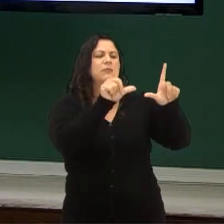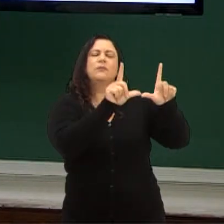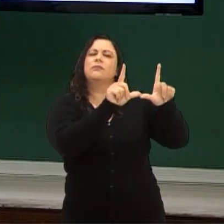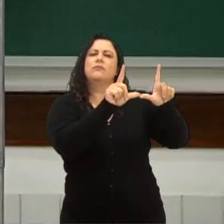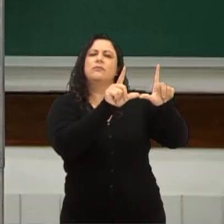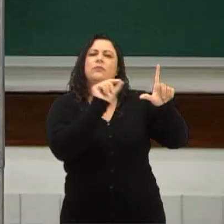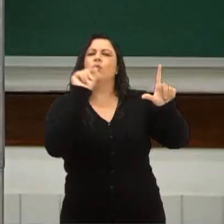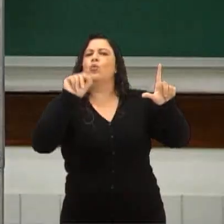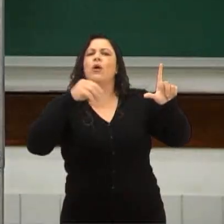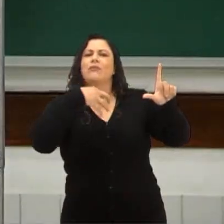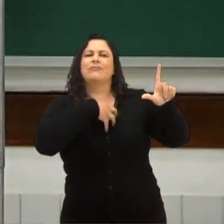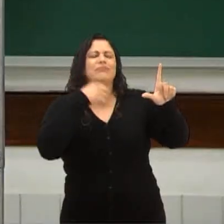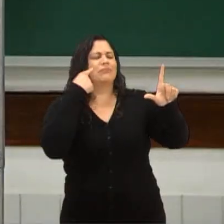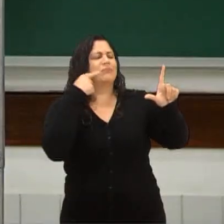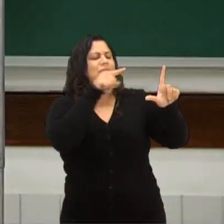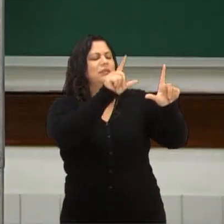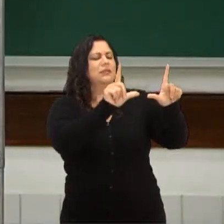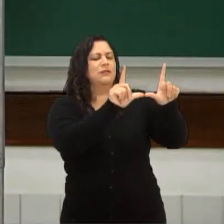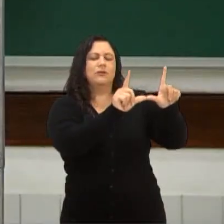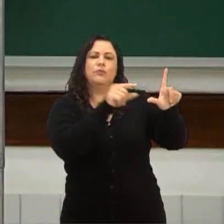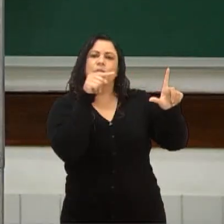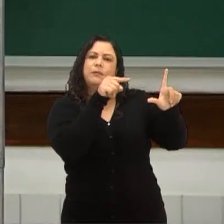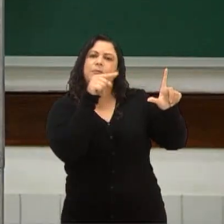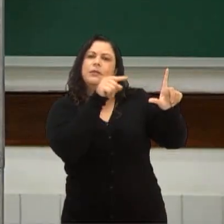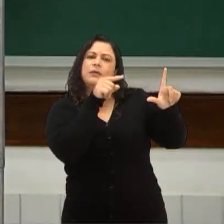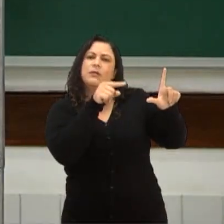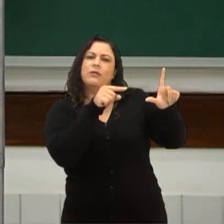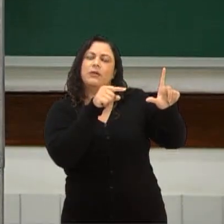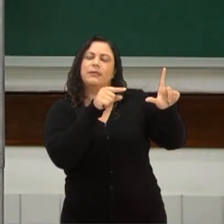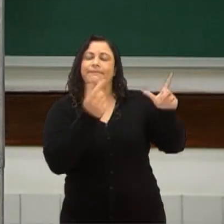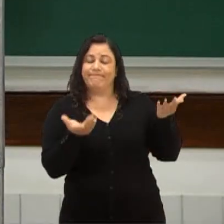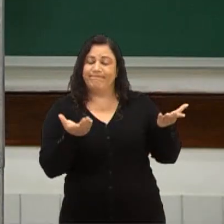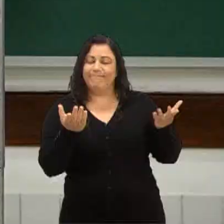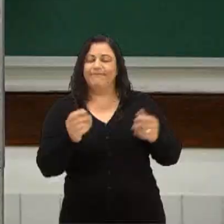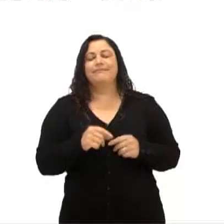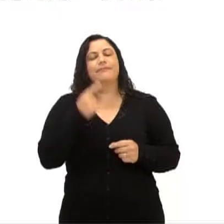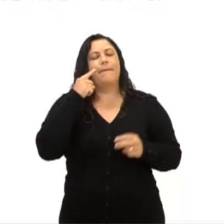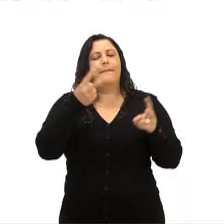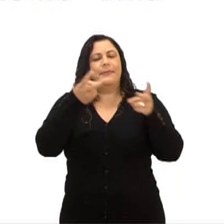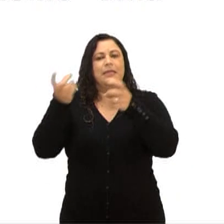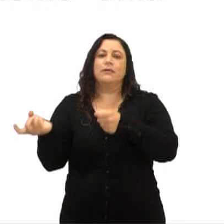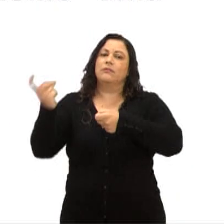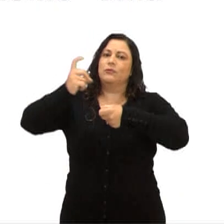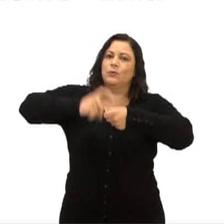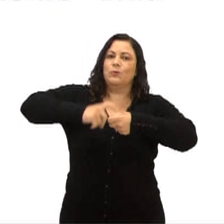sentido que esse mas traz para o primeiro quadrinho. Eu já volto e a gente corrige, ok?